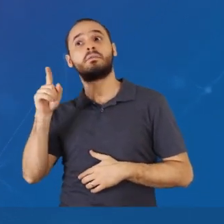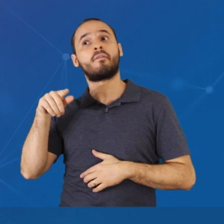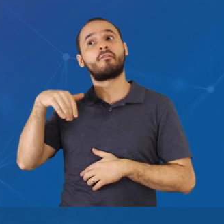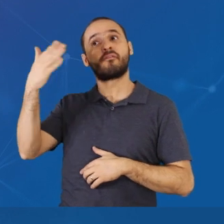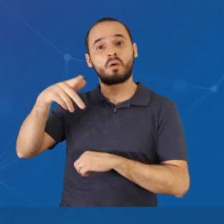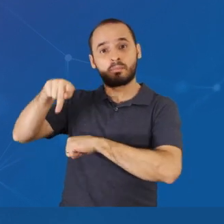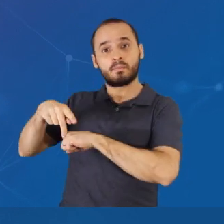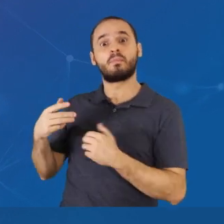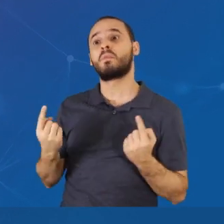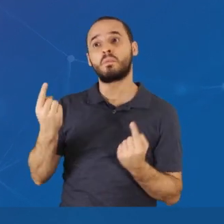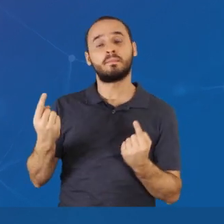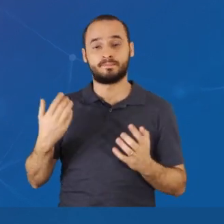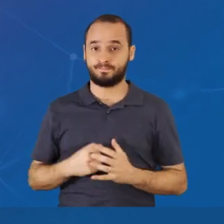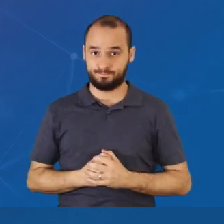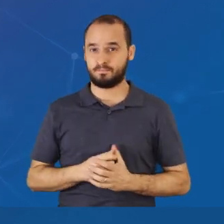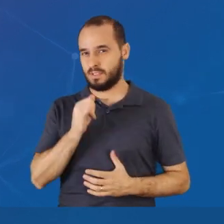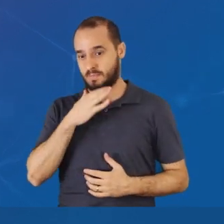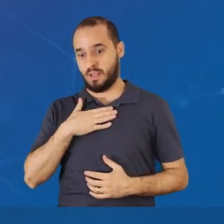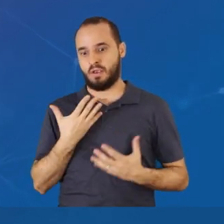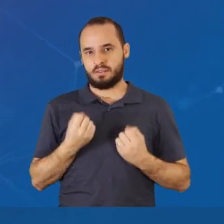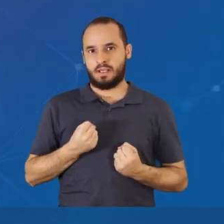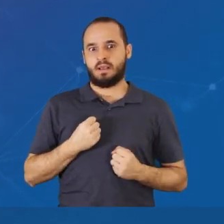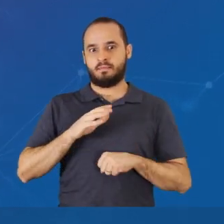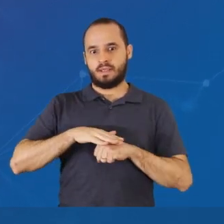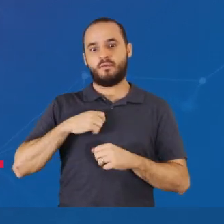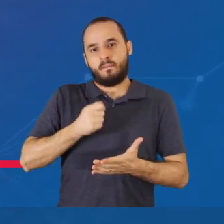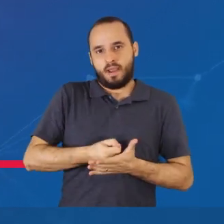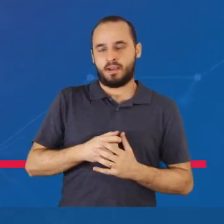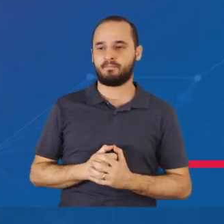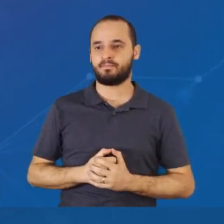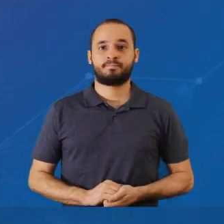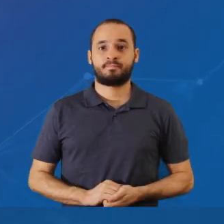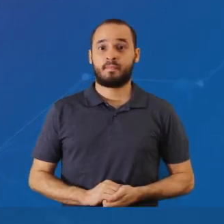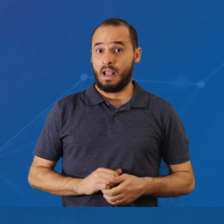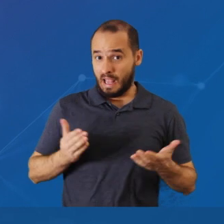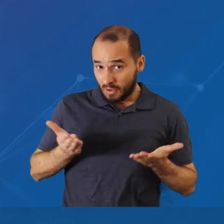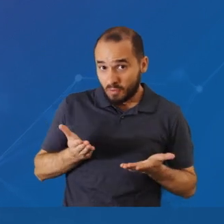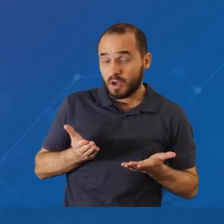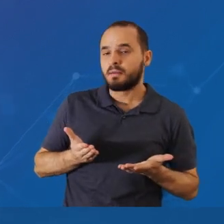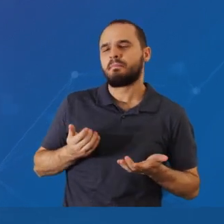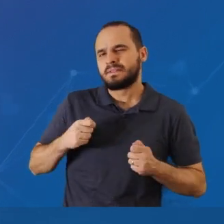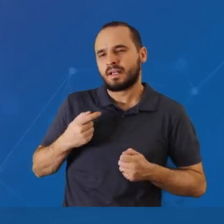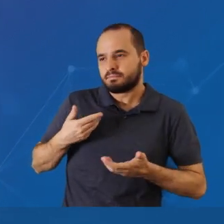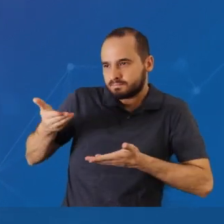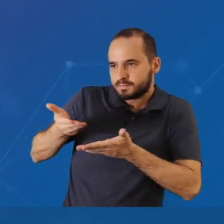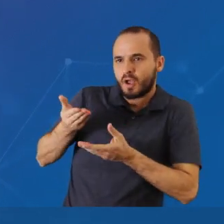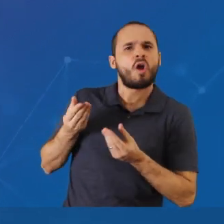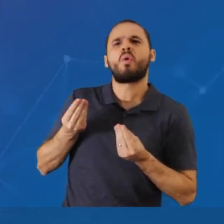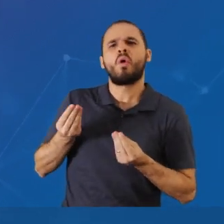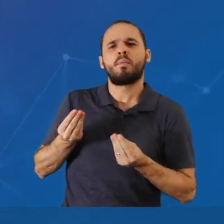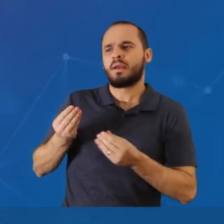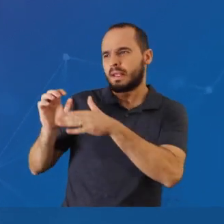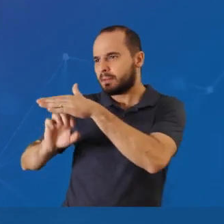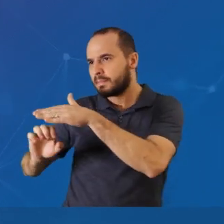vamos selecionar Minha Empresa e continuar. Agora, informe qual a relação entre as empresas. Aqui, selecionamos